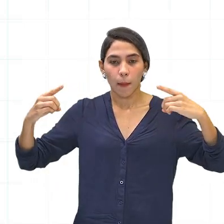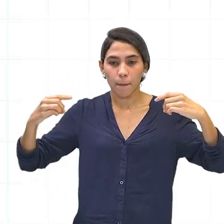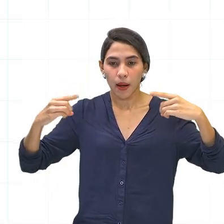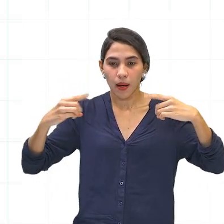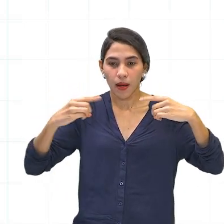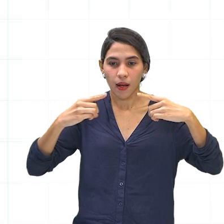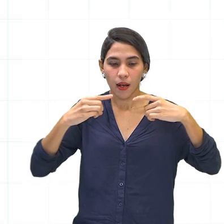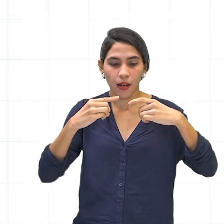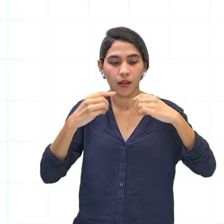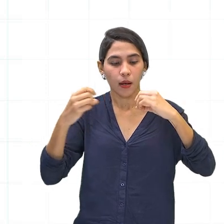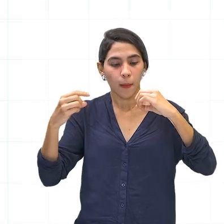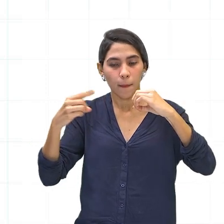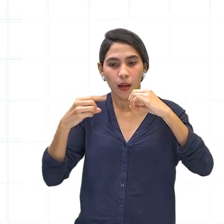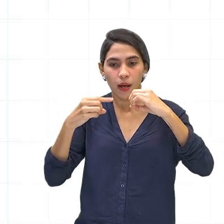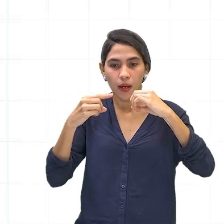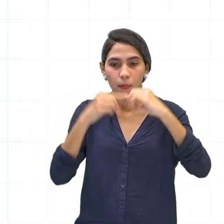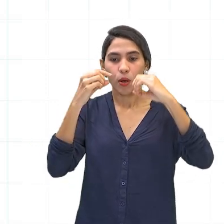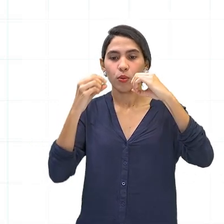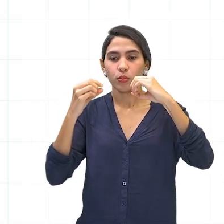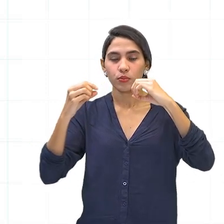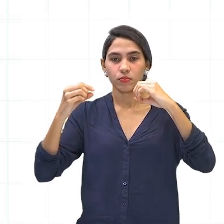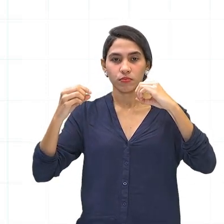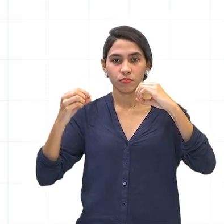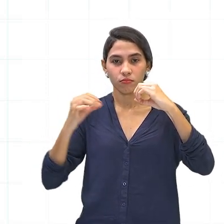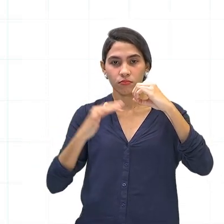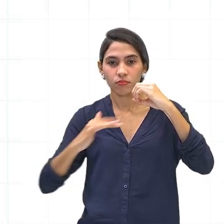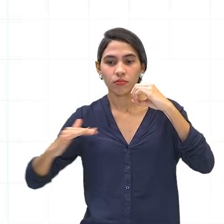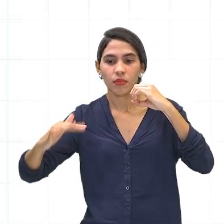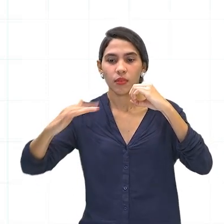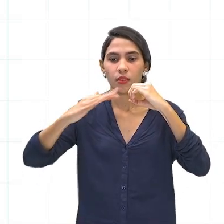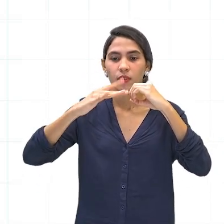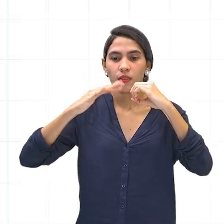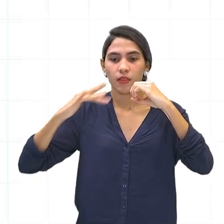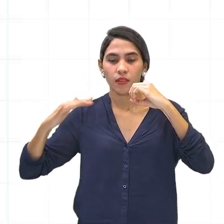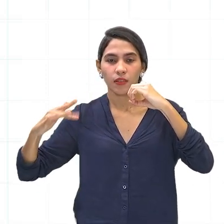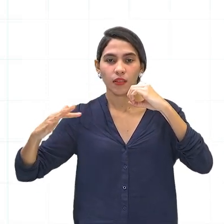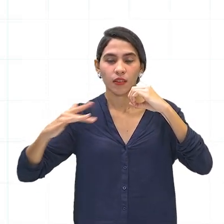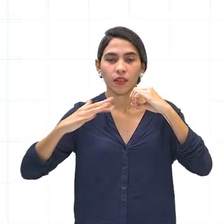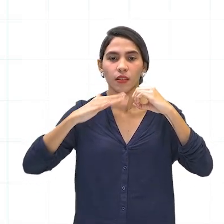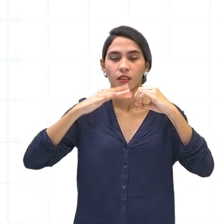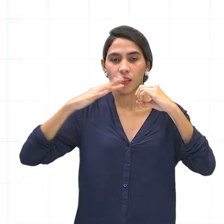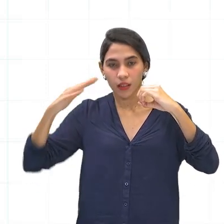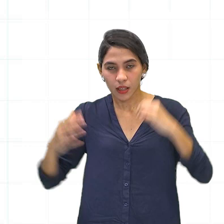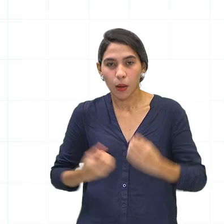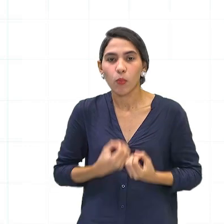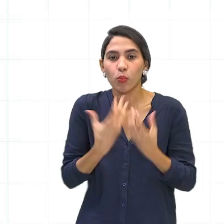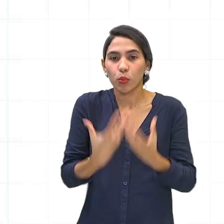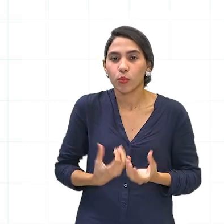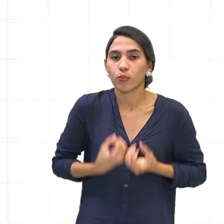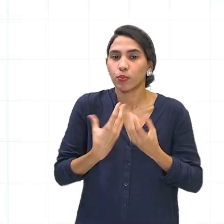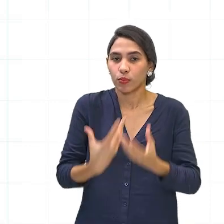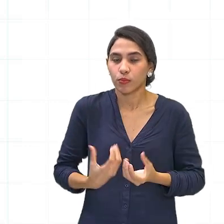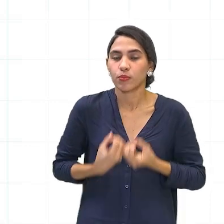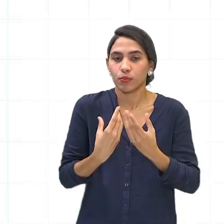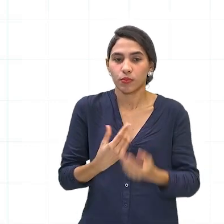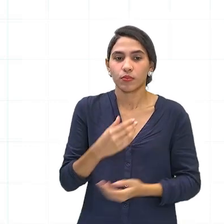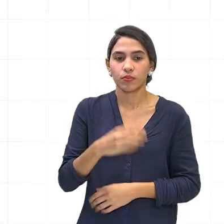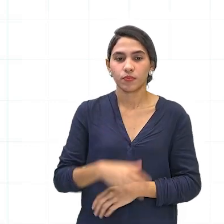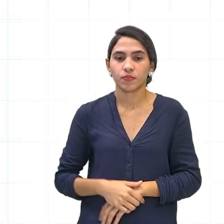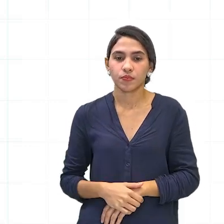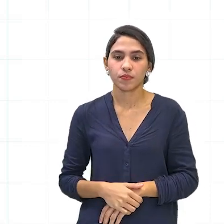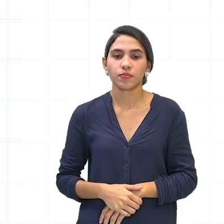o espermatozoide quanto o óvulo. Quando eles se unem ali a gente tem um momento da fecundação e vai acontecer então a